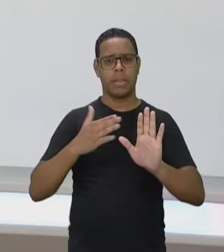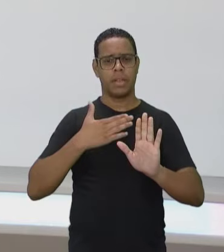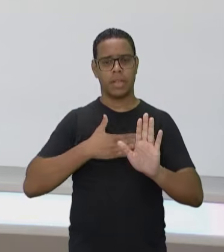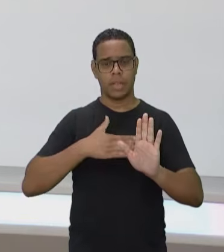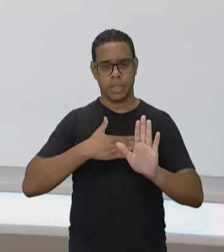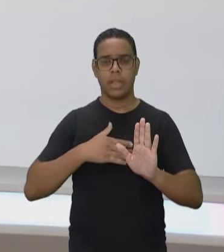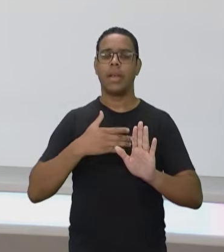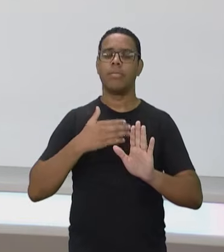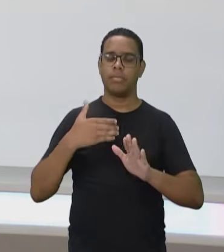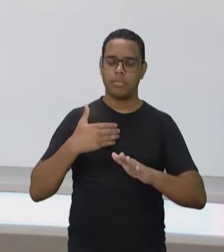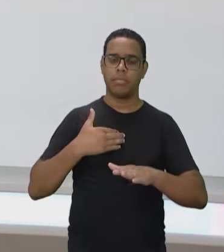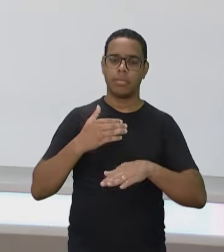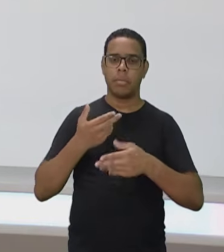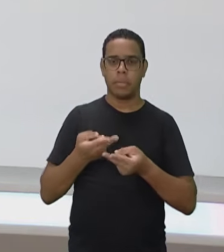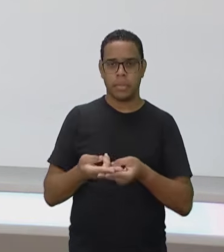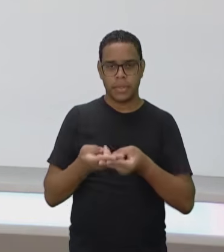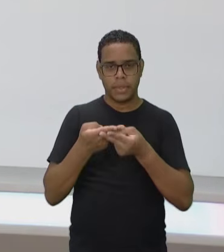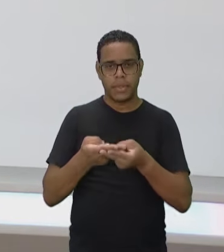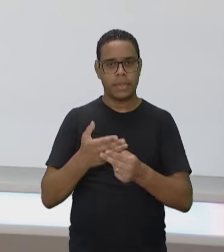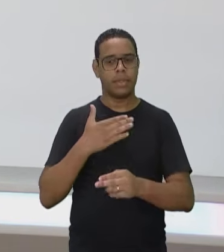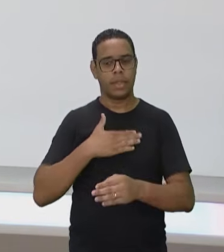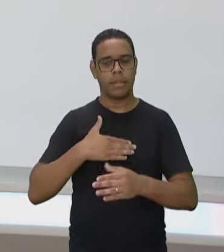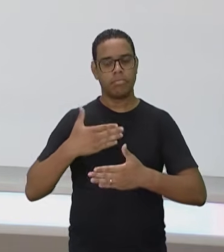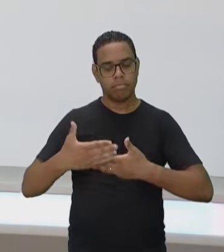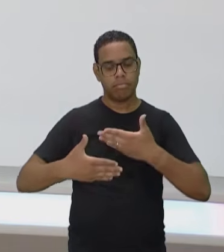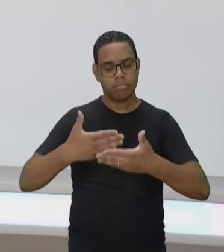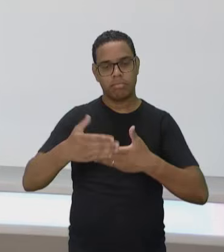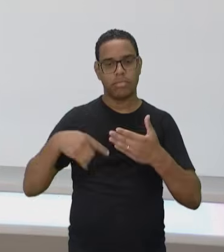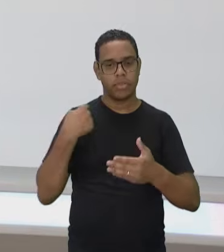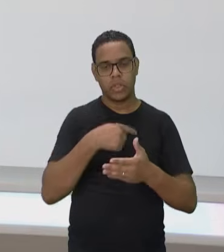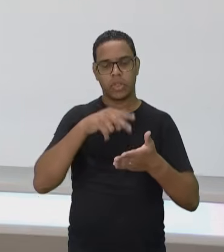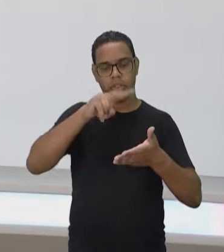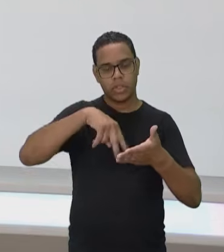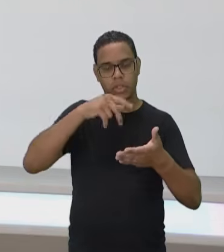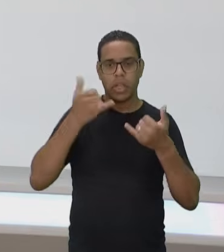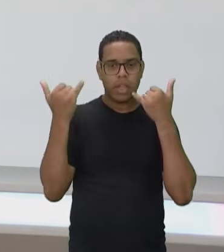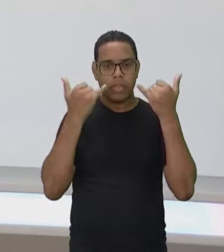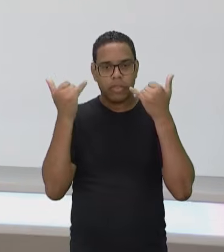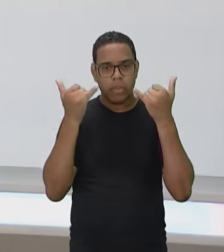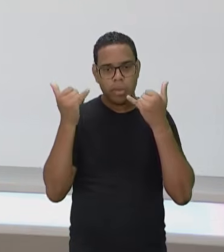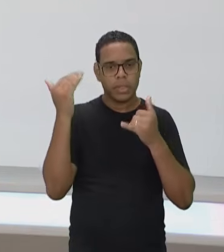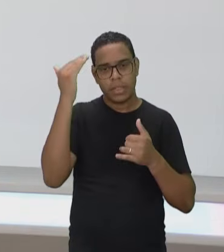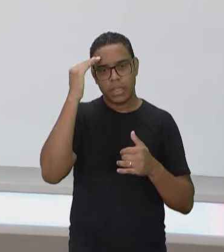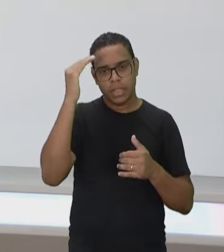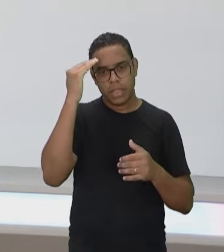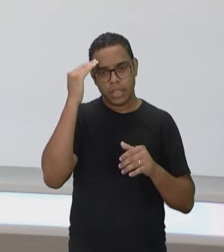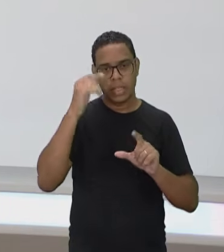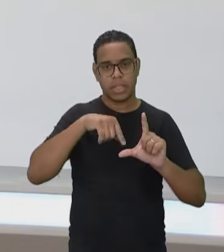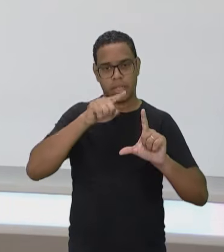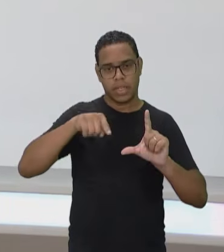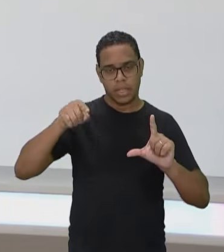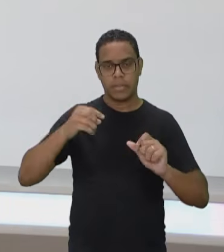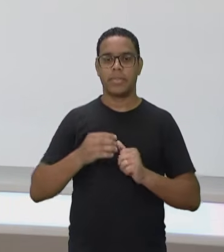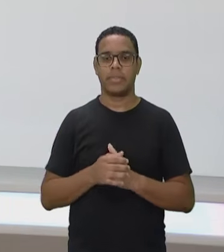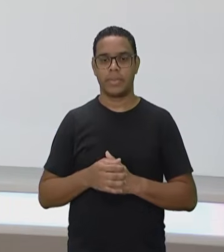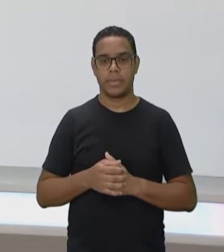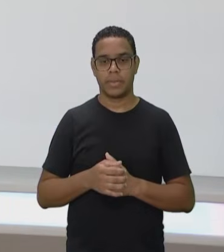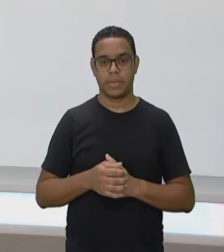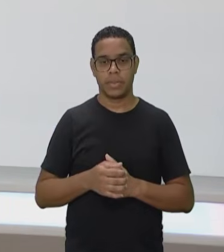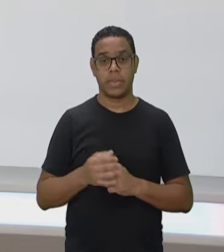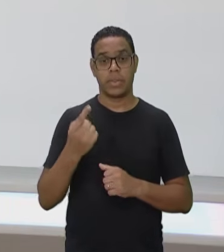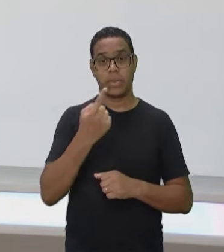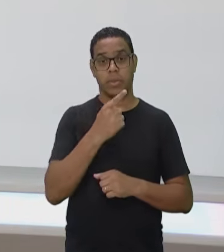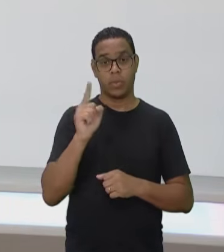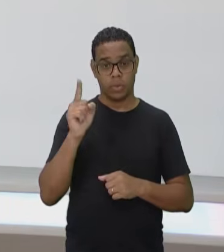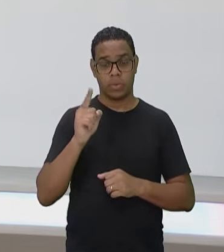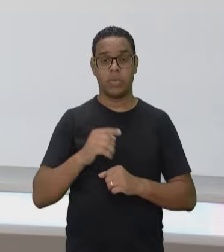com muita calma, paciência, a gente consegue ler essas informações que o gráfico apresenta para a gente. Vamos para o